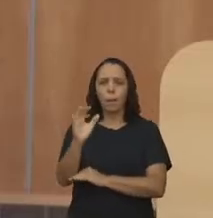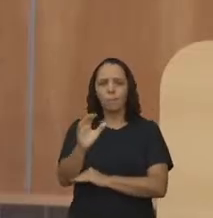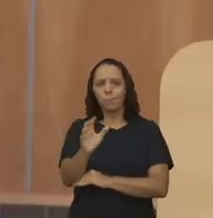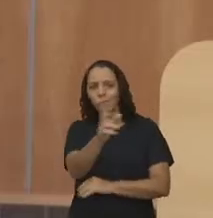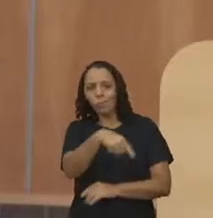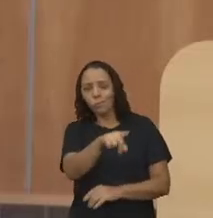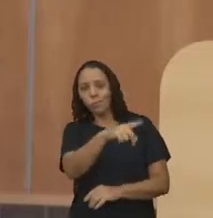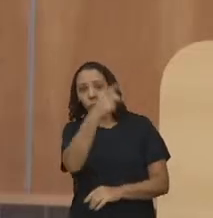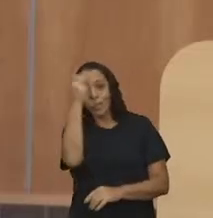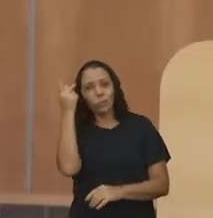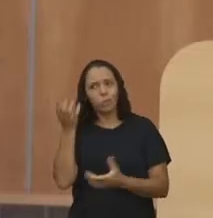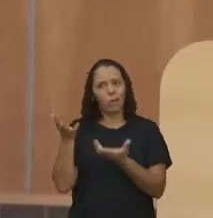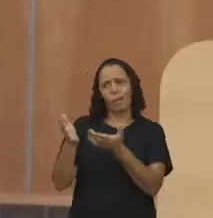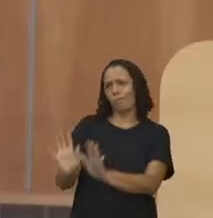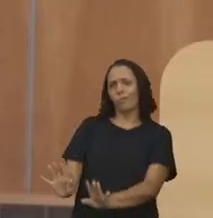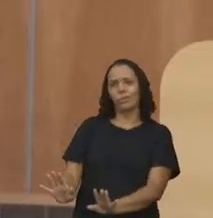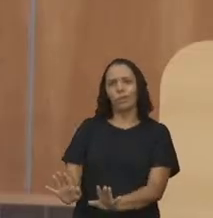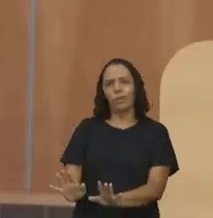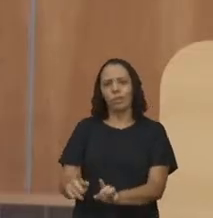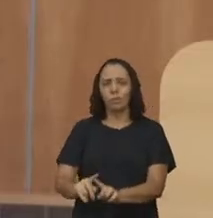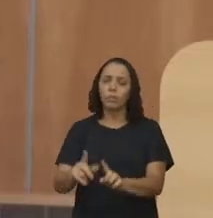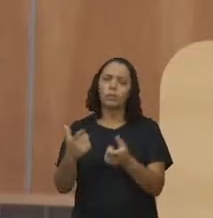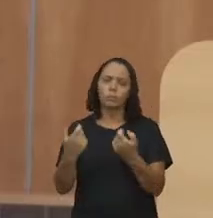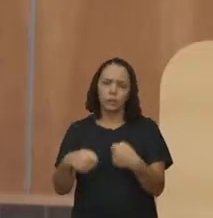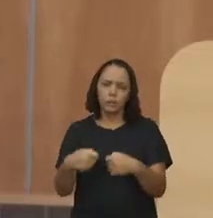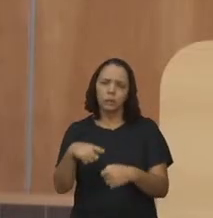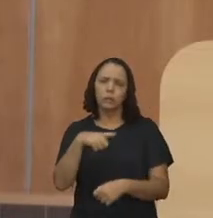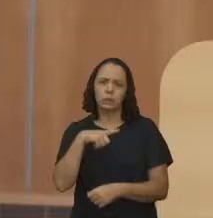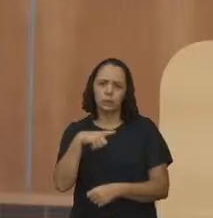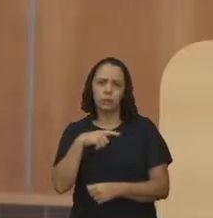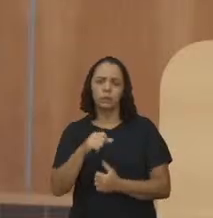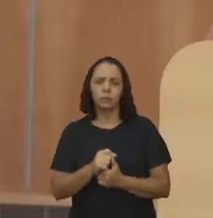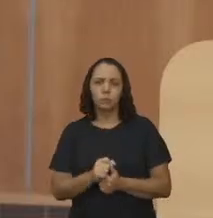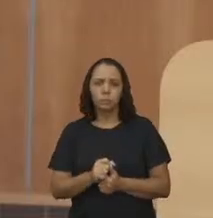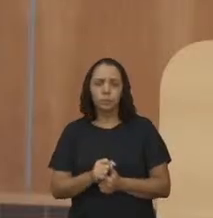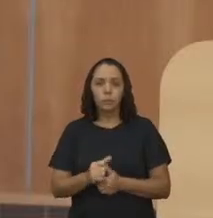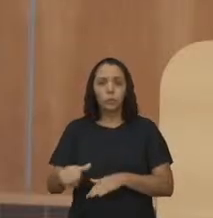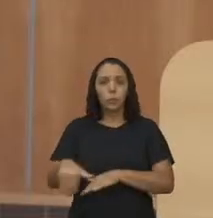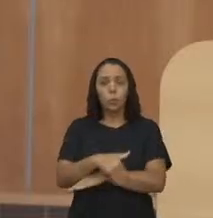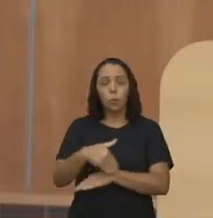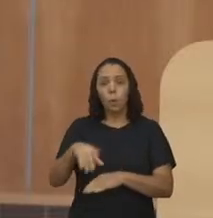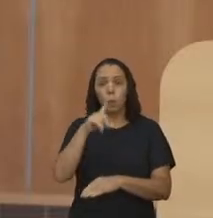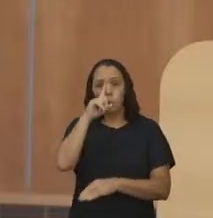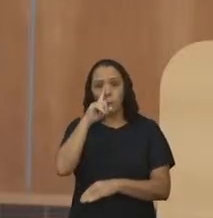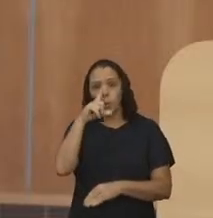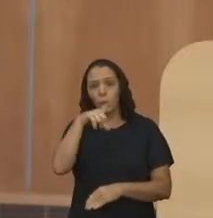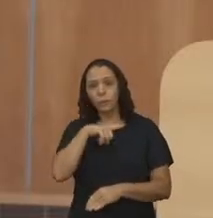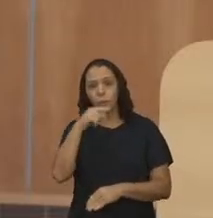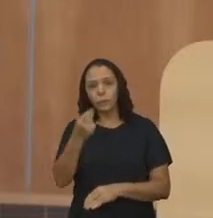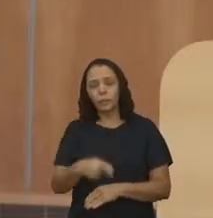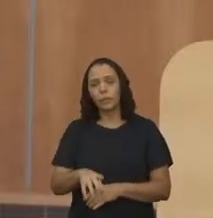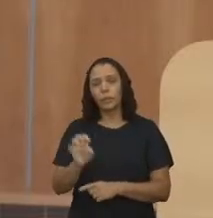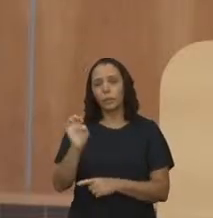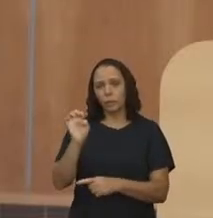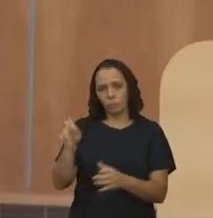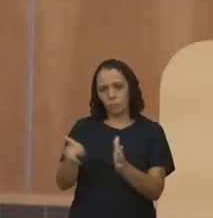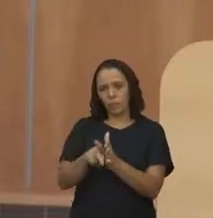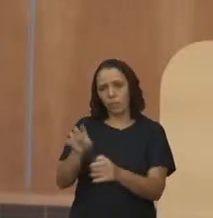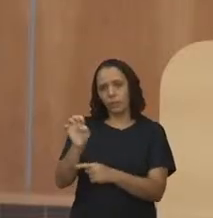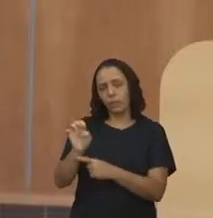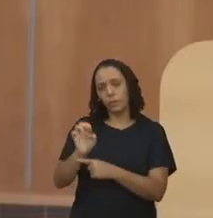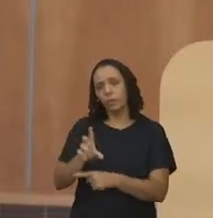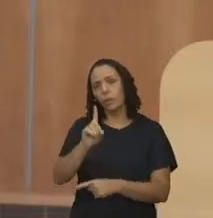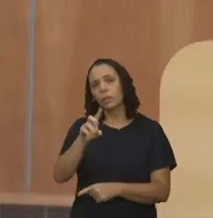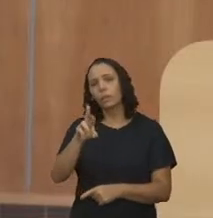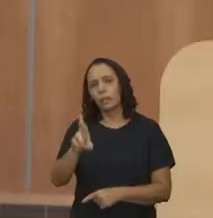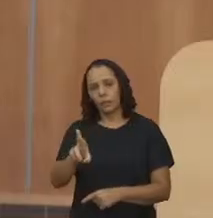de acidentes que já levou pessoas a óbitos, né? Uma das rodovias perigosas que temos aqui hoje, né, do estadual, aí, a DR, né, a gente sempre está